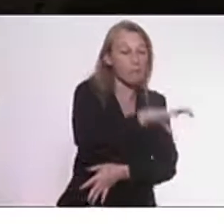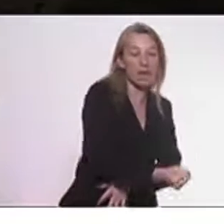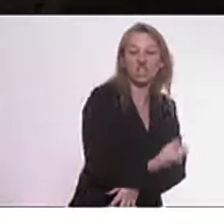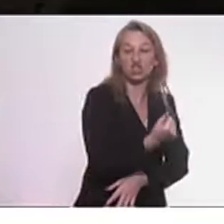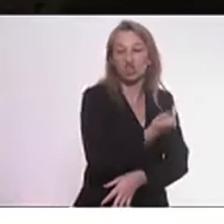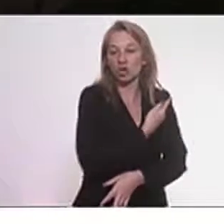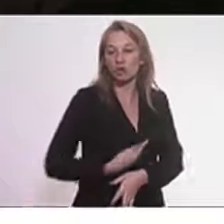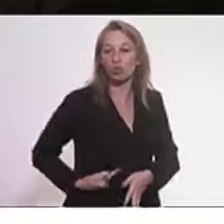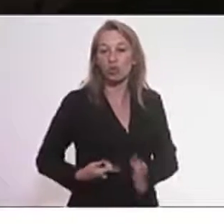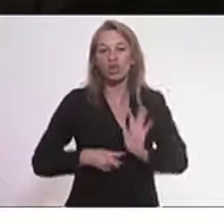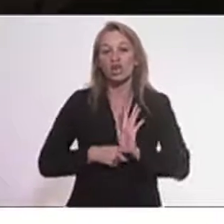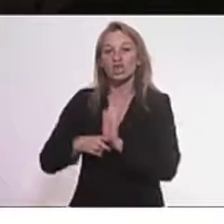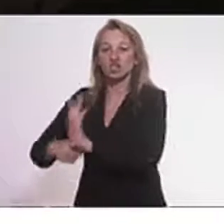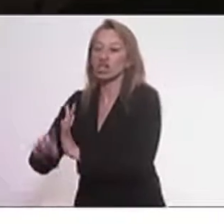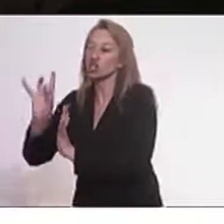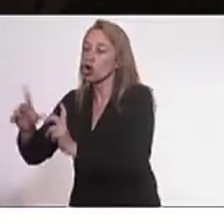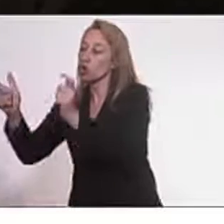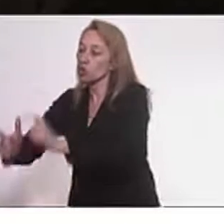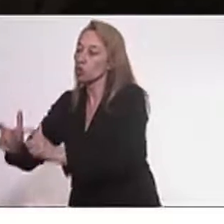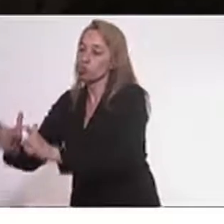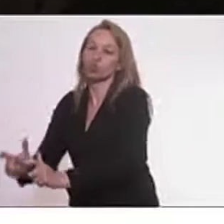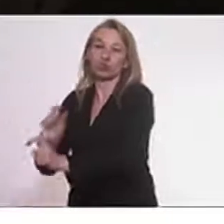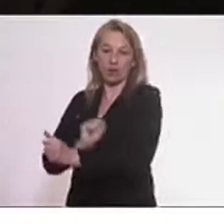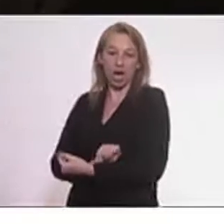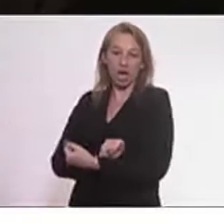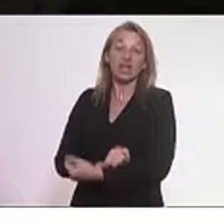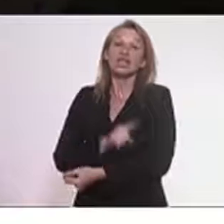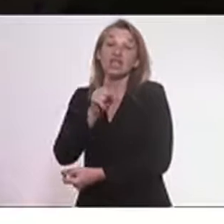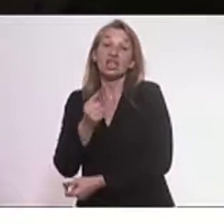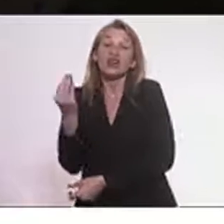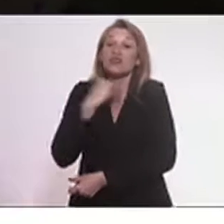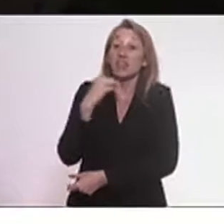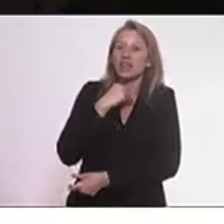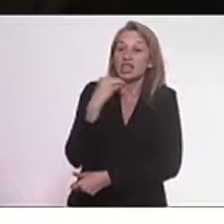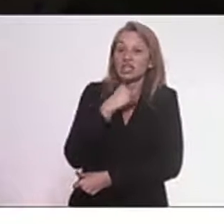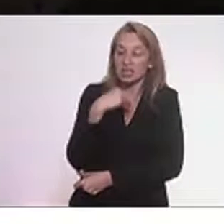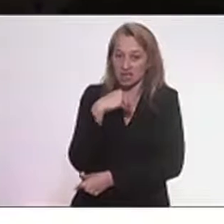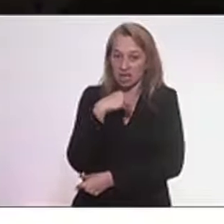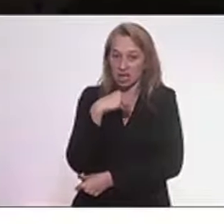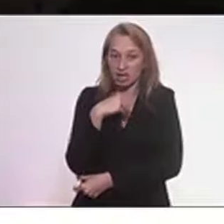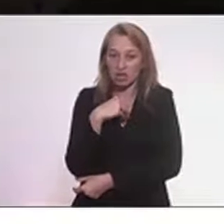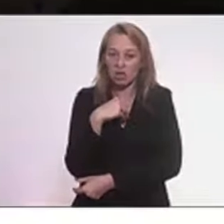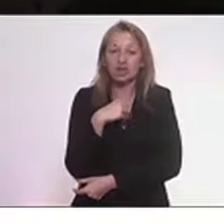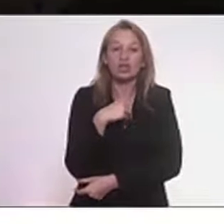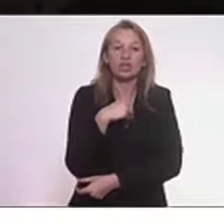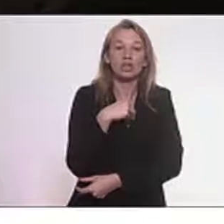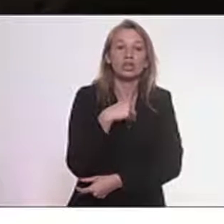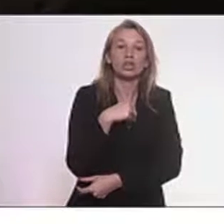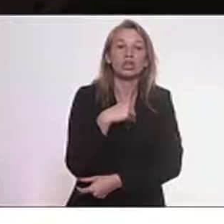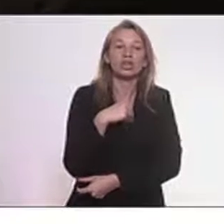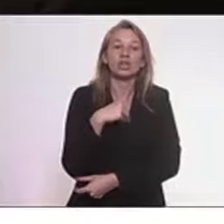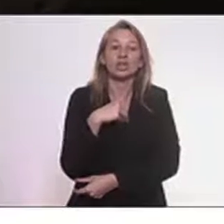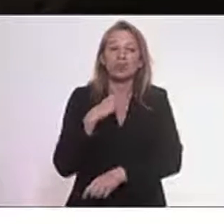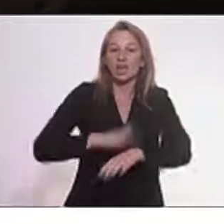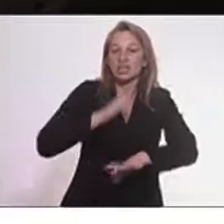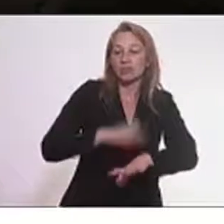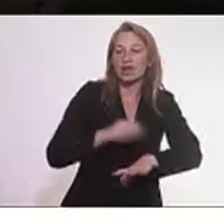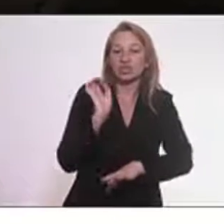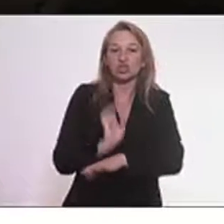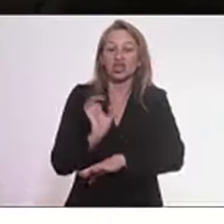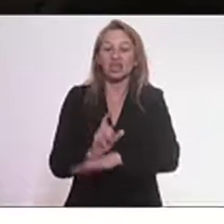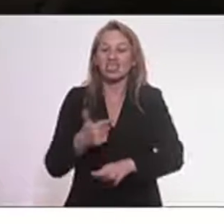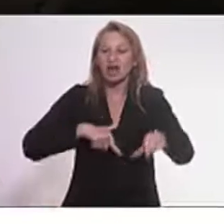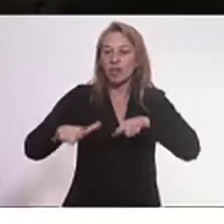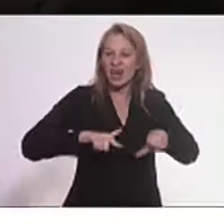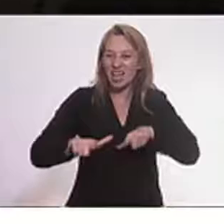onde tem votos. Isso seria enfraquecer as peças orçamentárias que temos atualmente e trabalhar de maneira